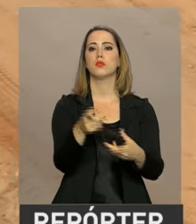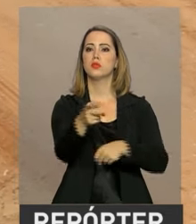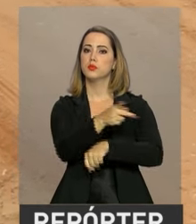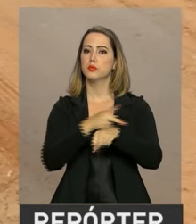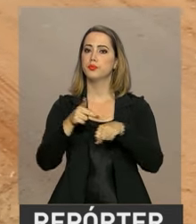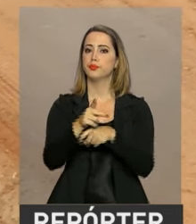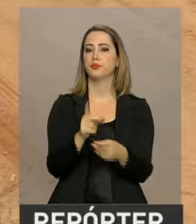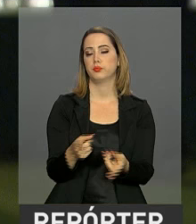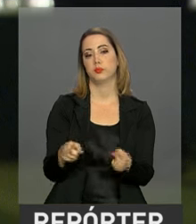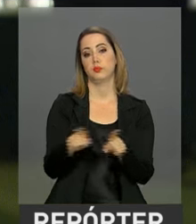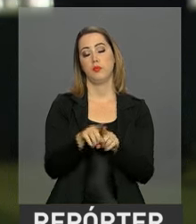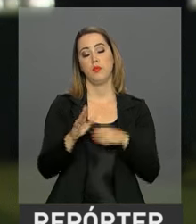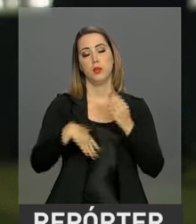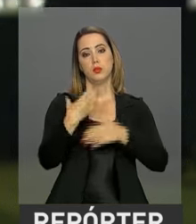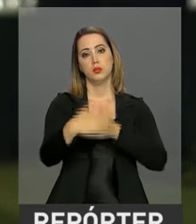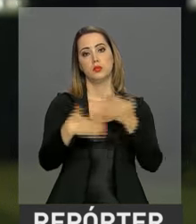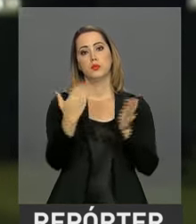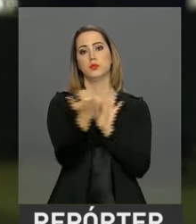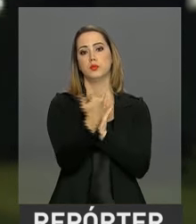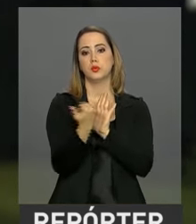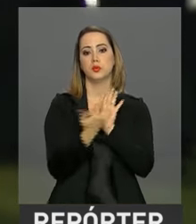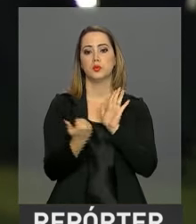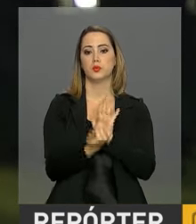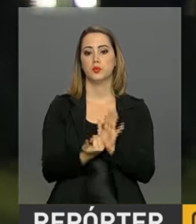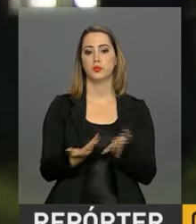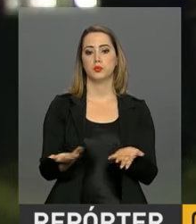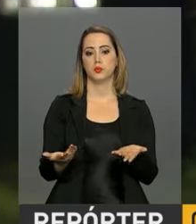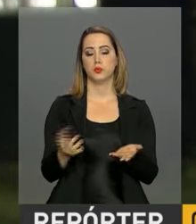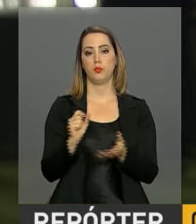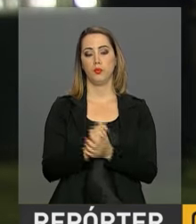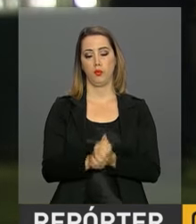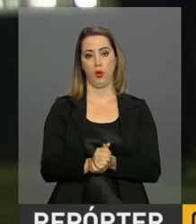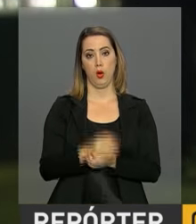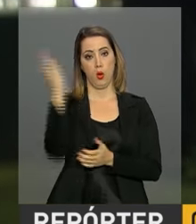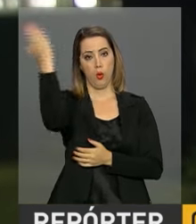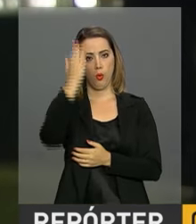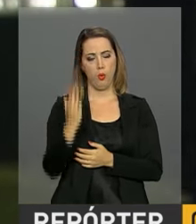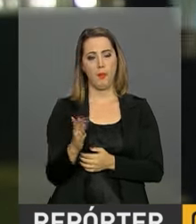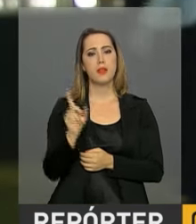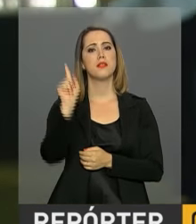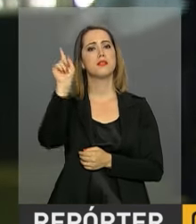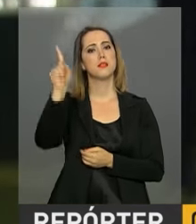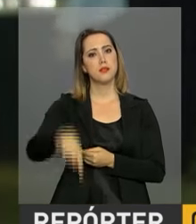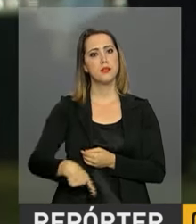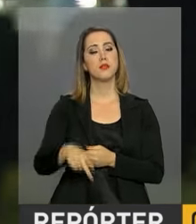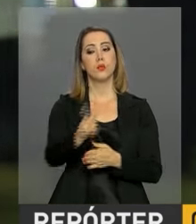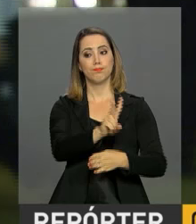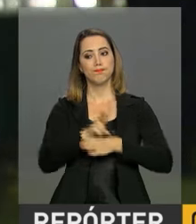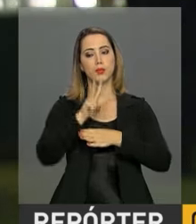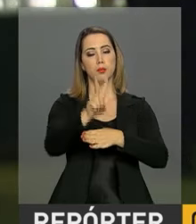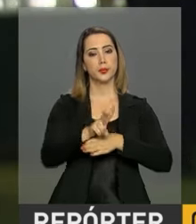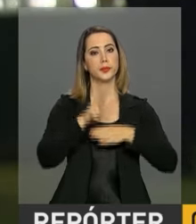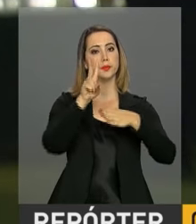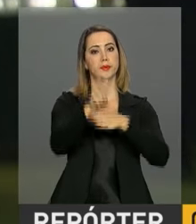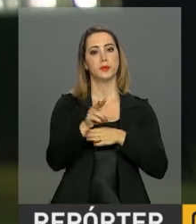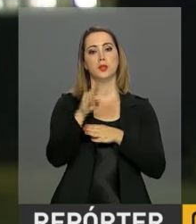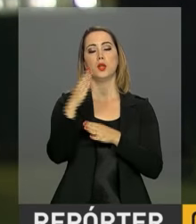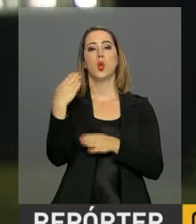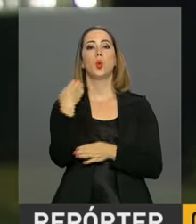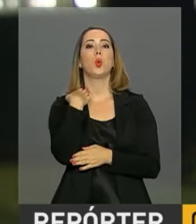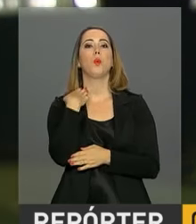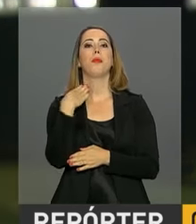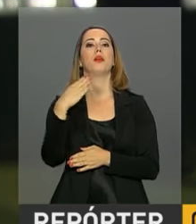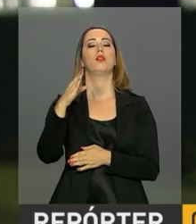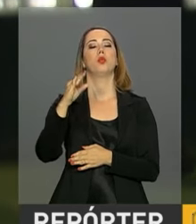desenvolvimento de projetos. Ele é o maior tomador de empréstimos do Banco Interamericano, o maior tomador de um dos maiores tomadores empréstimos do Banco